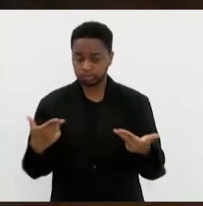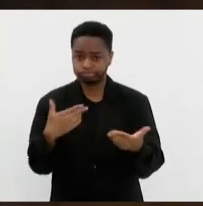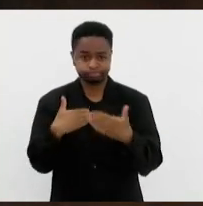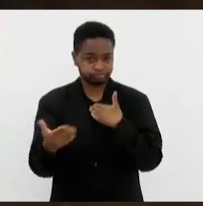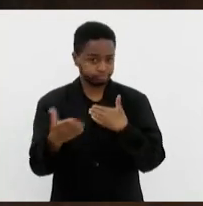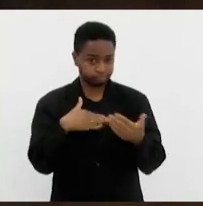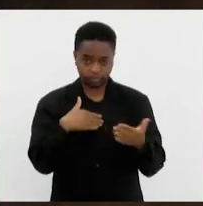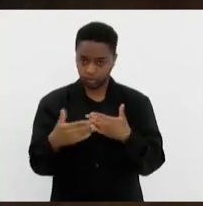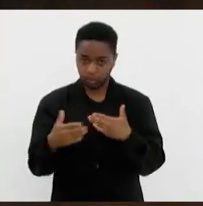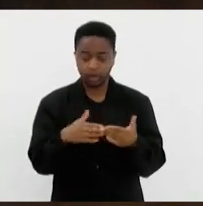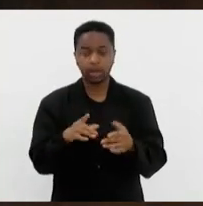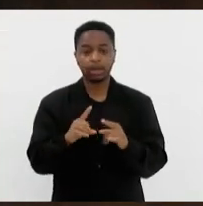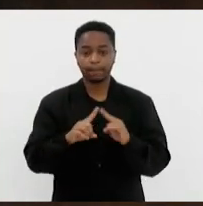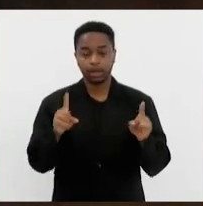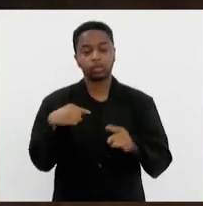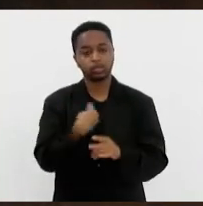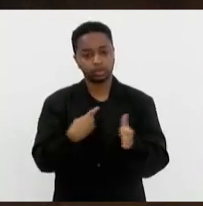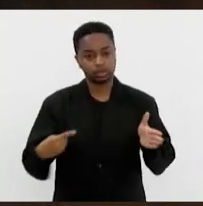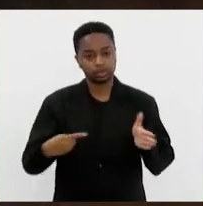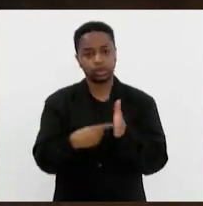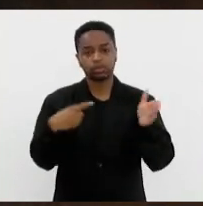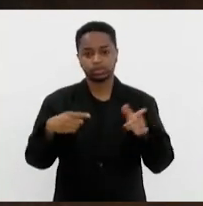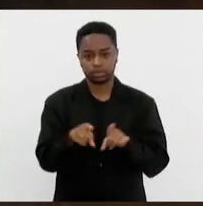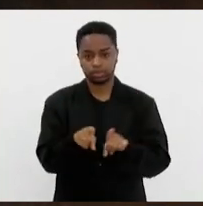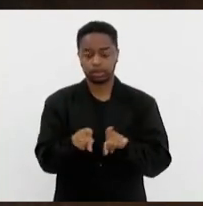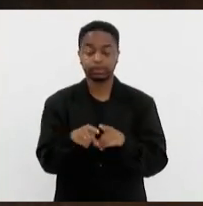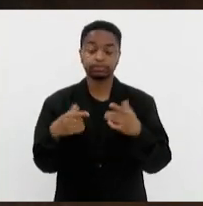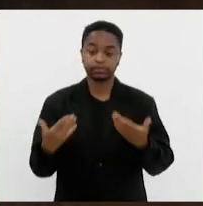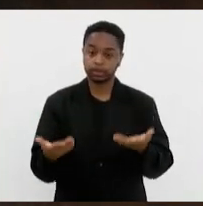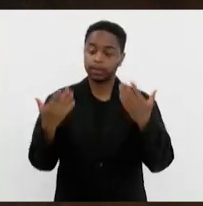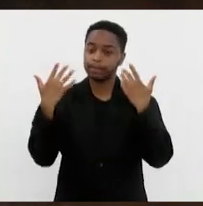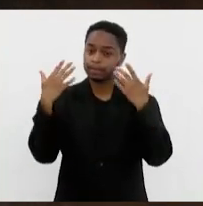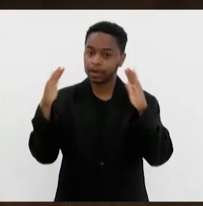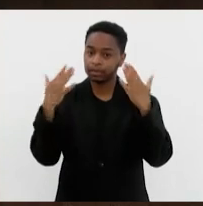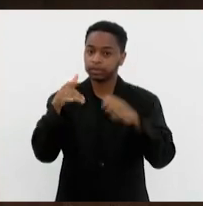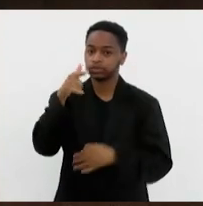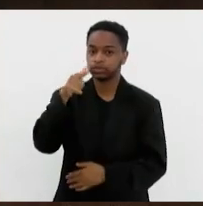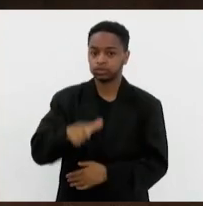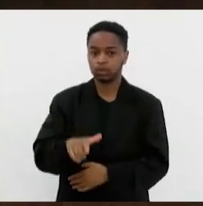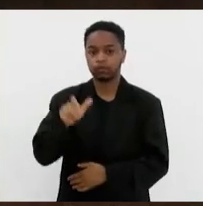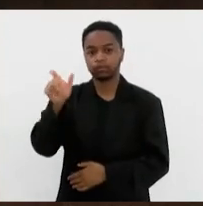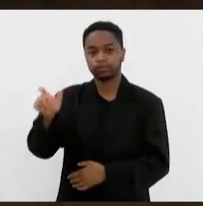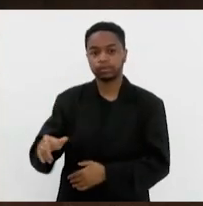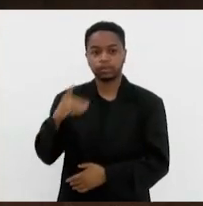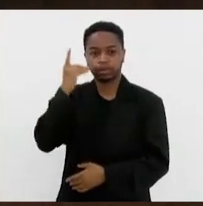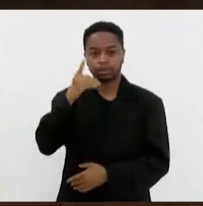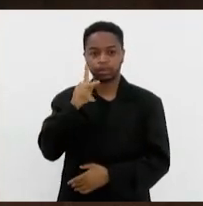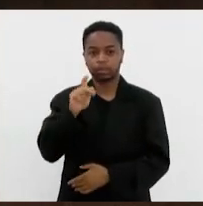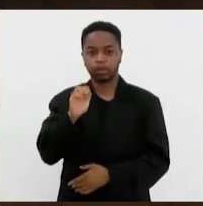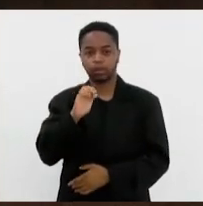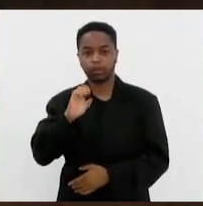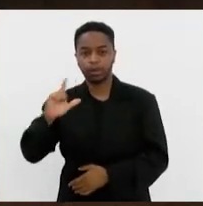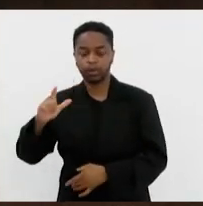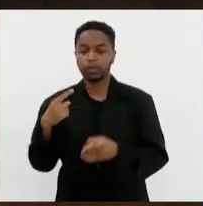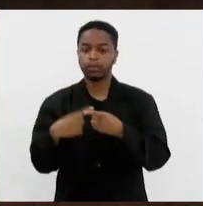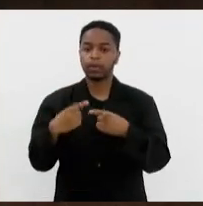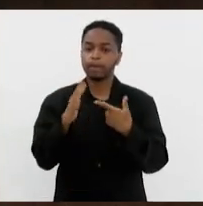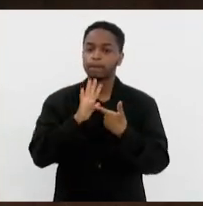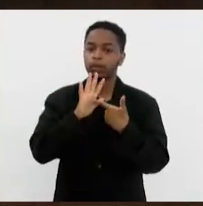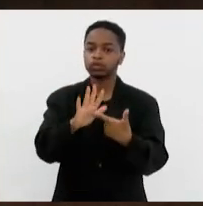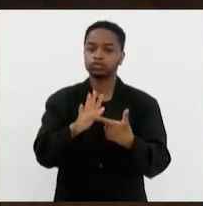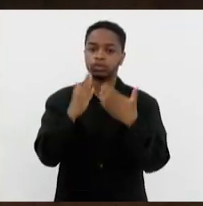qual for, nós vamos denunciar. Então, aqui, parabenizar mais uma vez o deputado Poubel, que mostrou ao Brasil